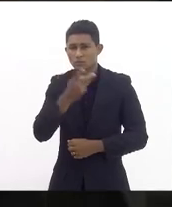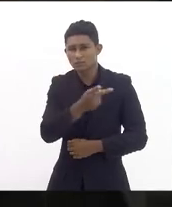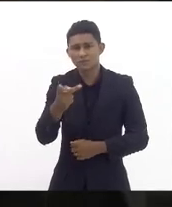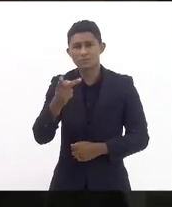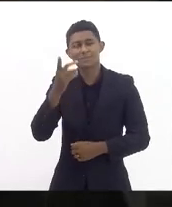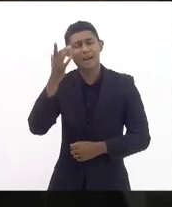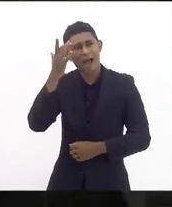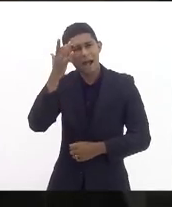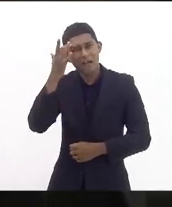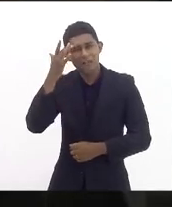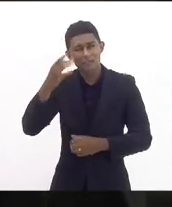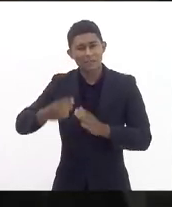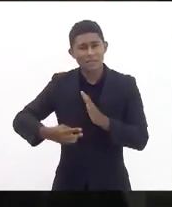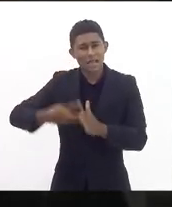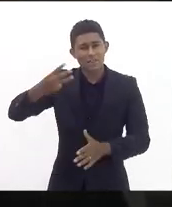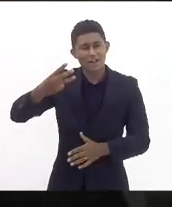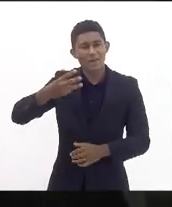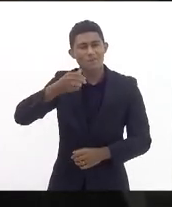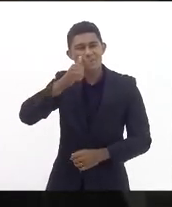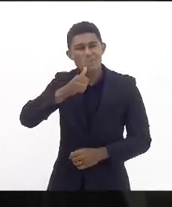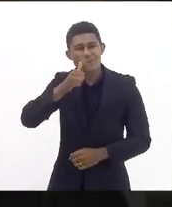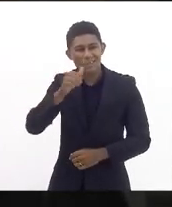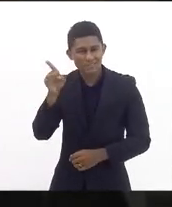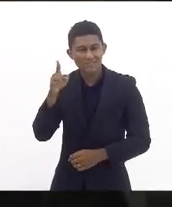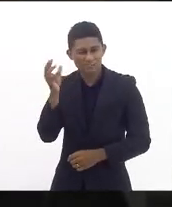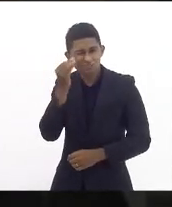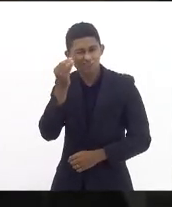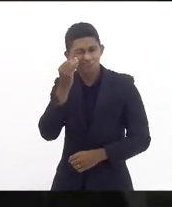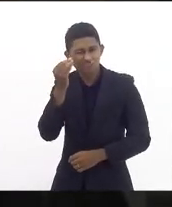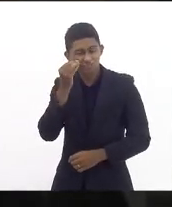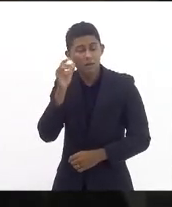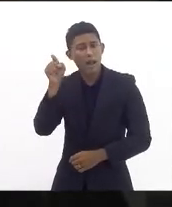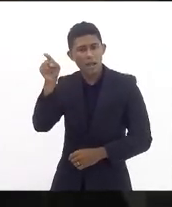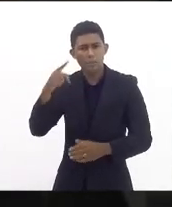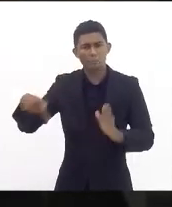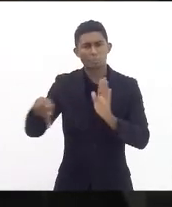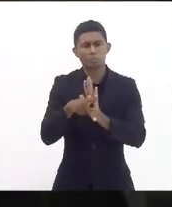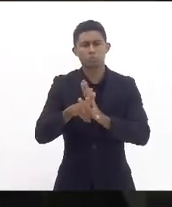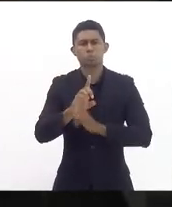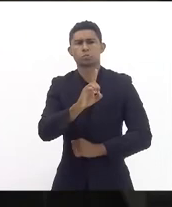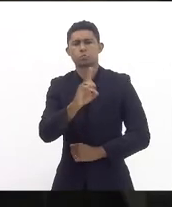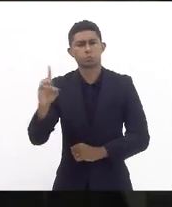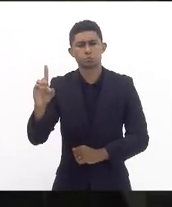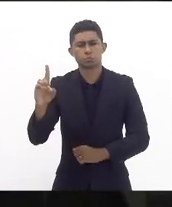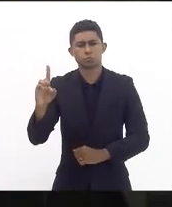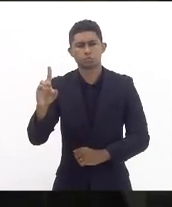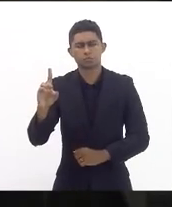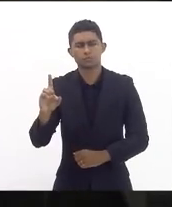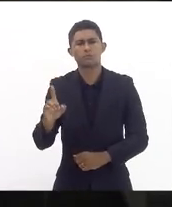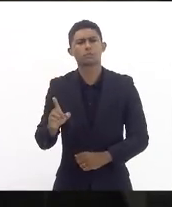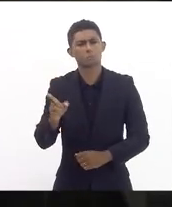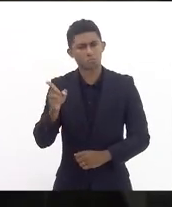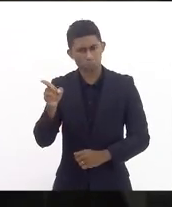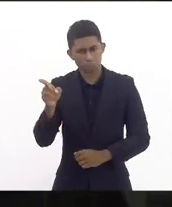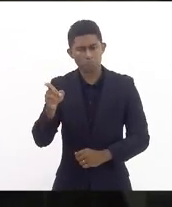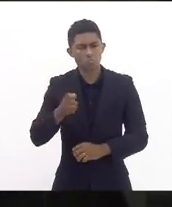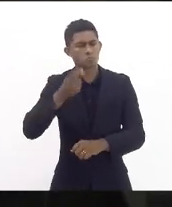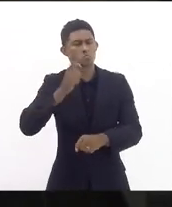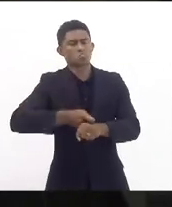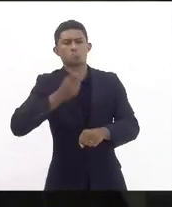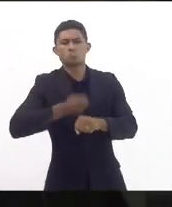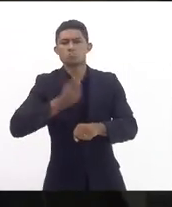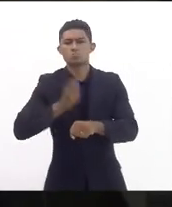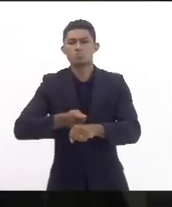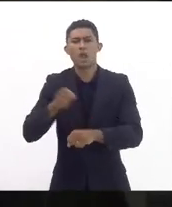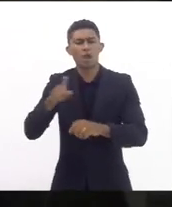mãe deve ser a terceira vez tá disputando é uma radical de direita e faz campanha em relação